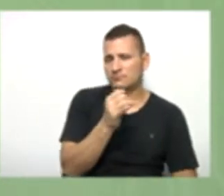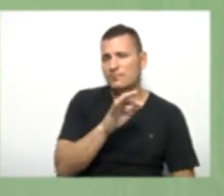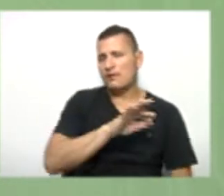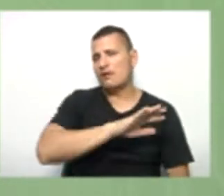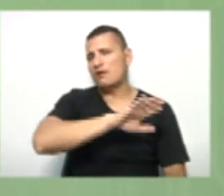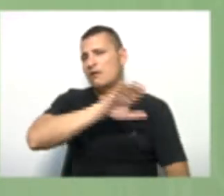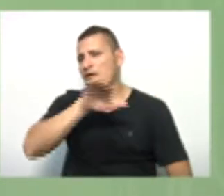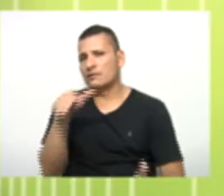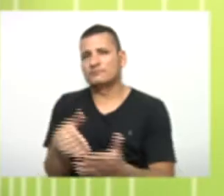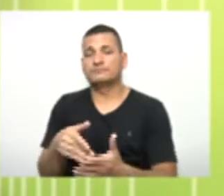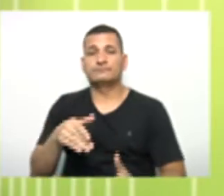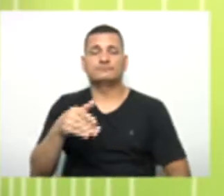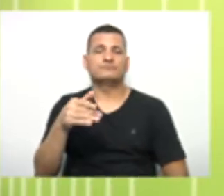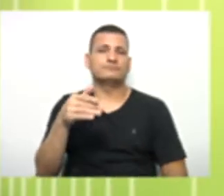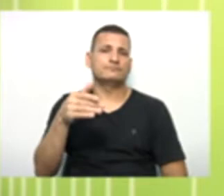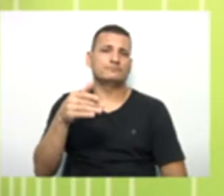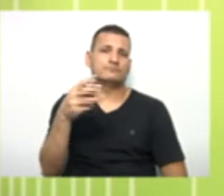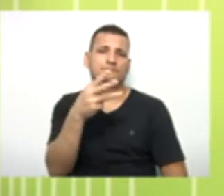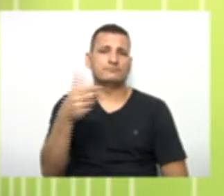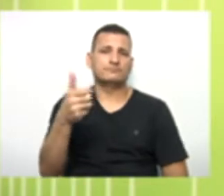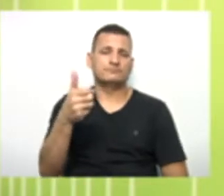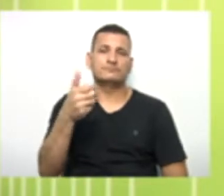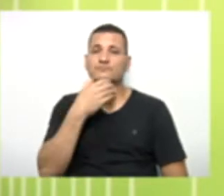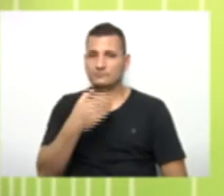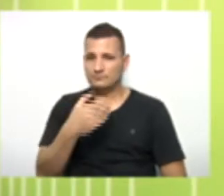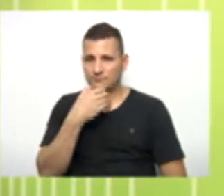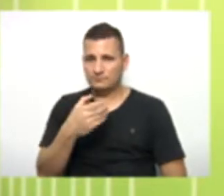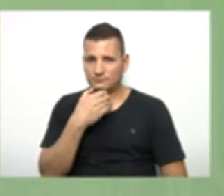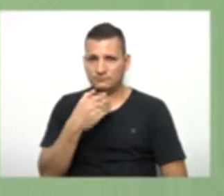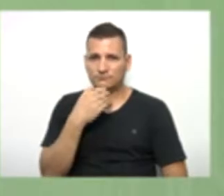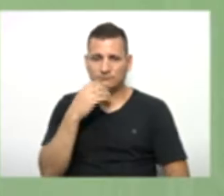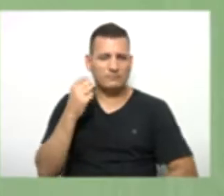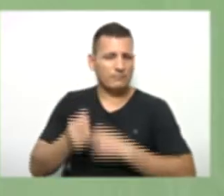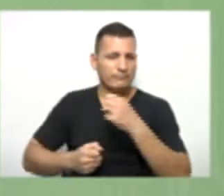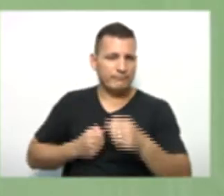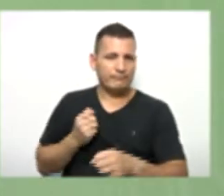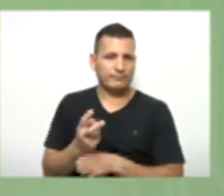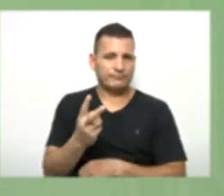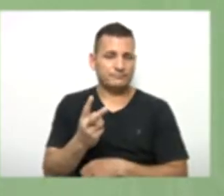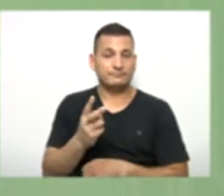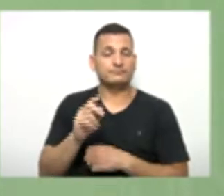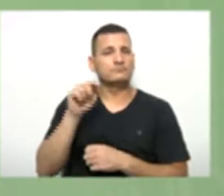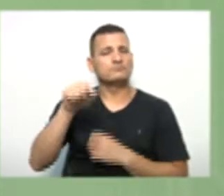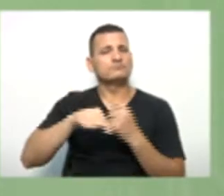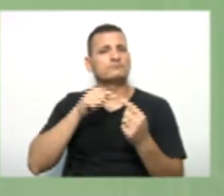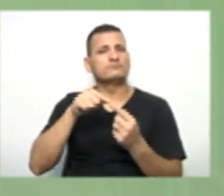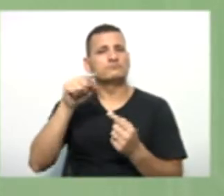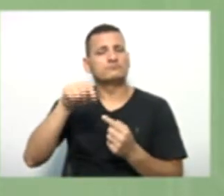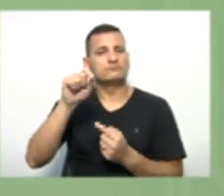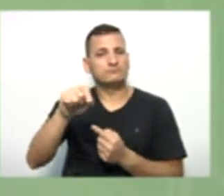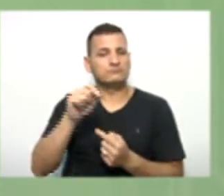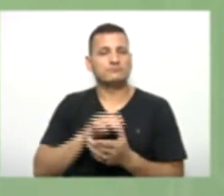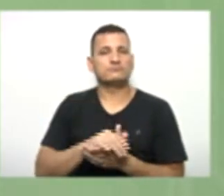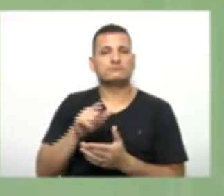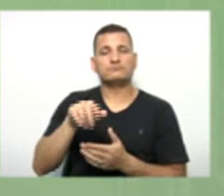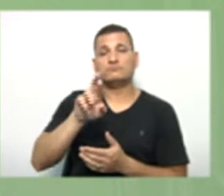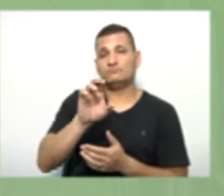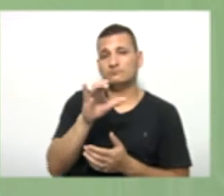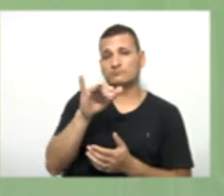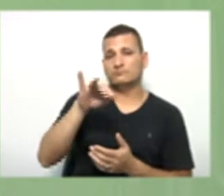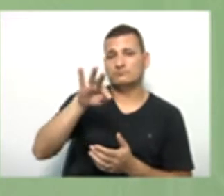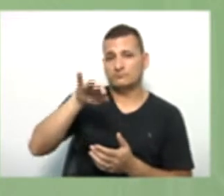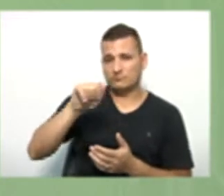em 31/12 de cada ano. O objetivo dela é fazer o quê? É eu pegar o total de receita, ou seja,